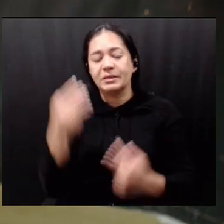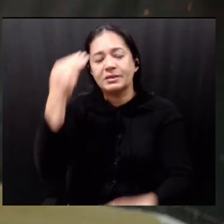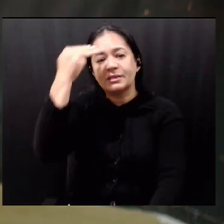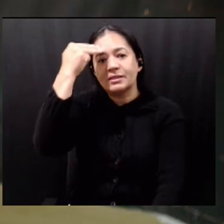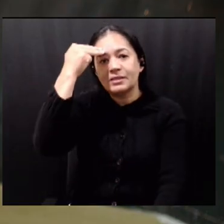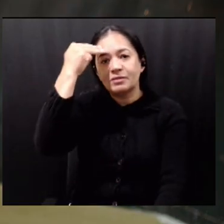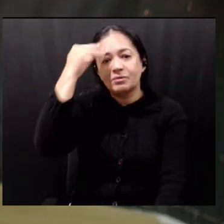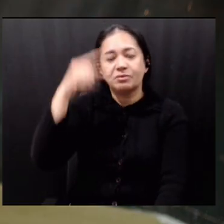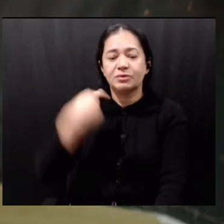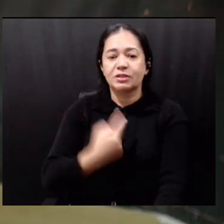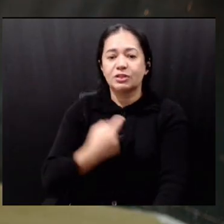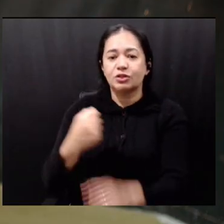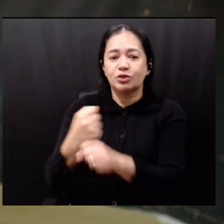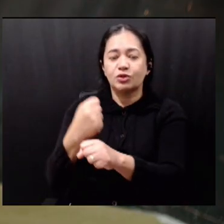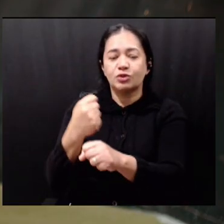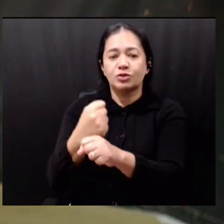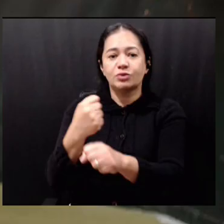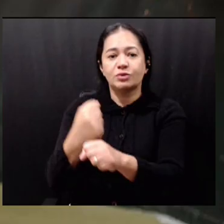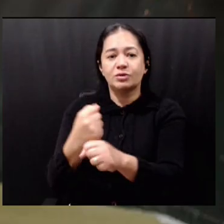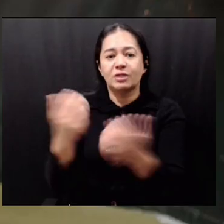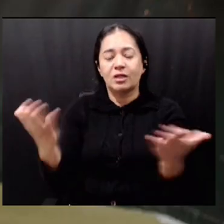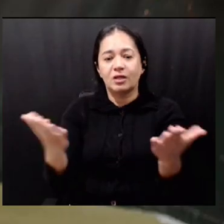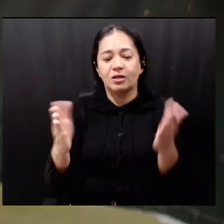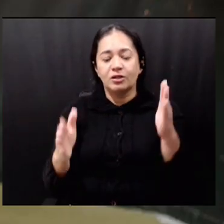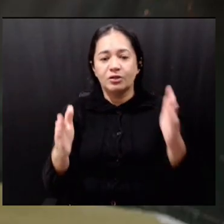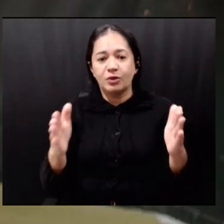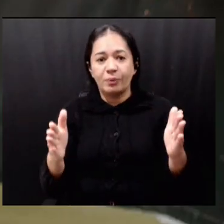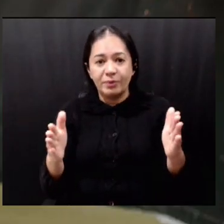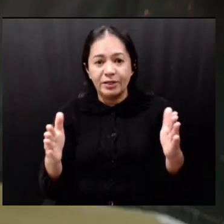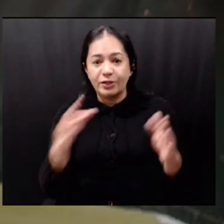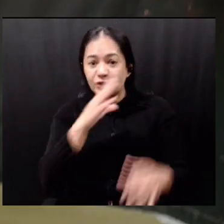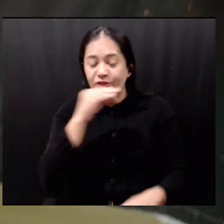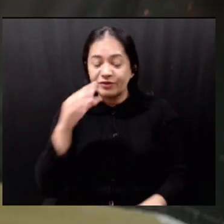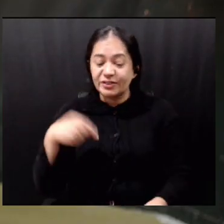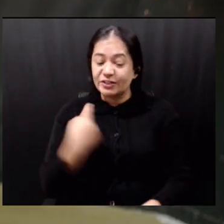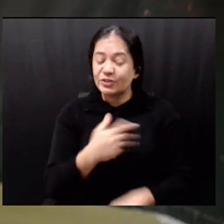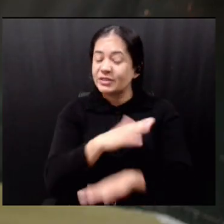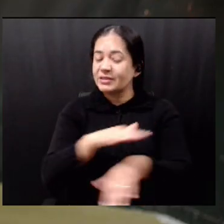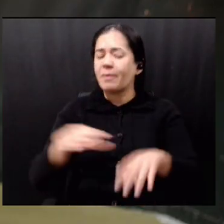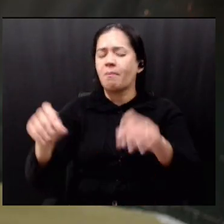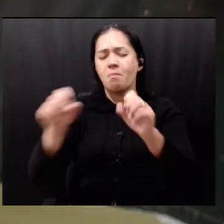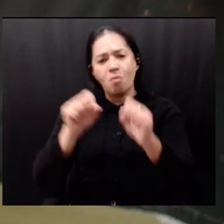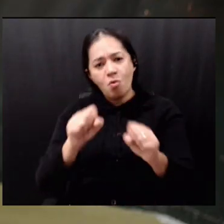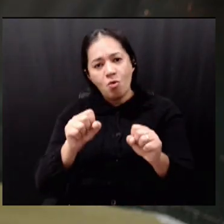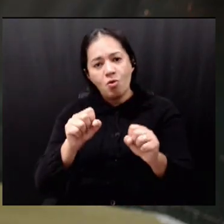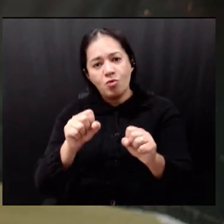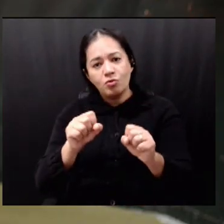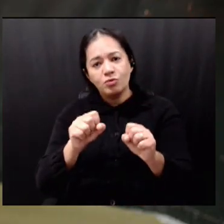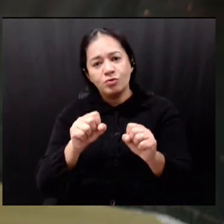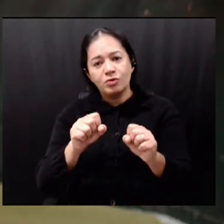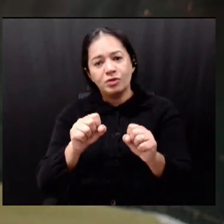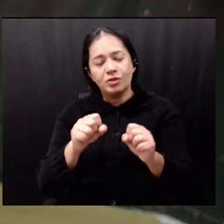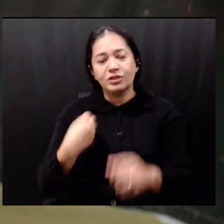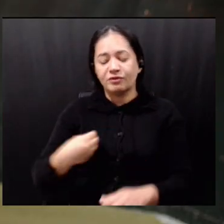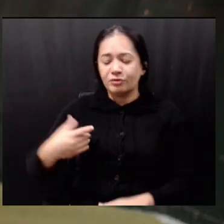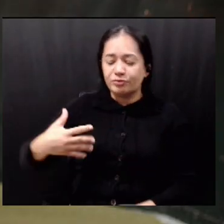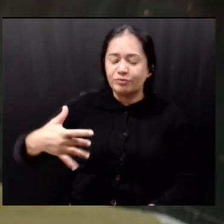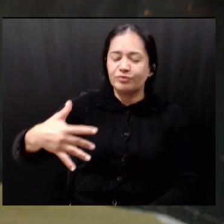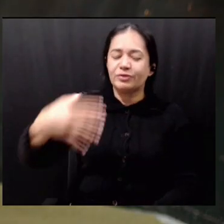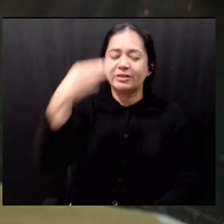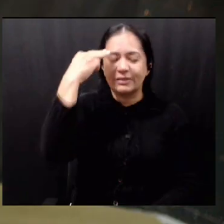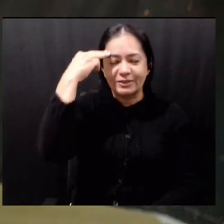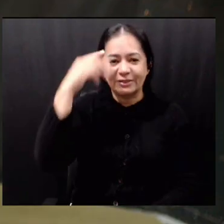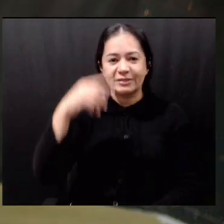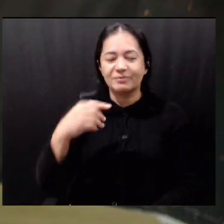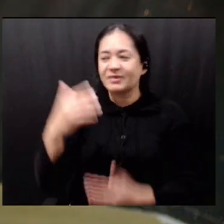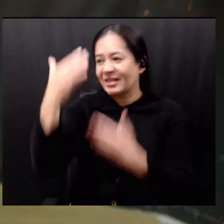constrói, né, nessa infância das nossas crianças, elas podem e duram a vida toda. Eu quero agradecer as nossas convidadas que